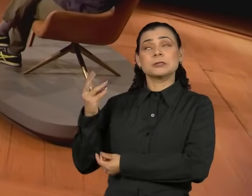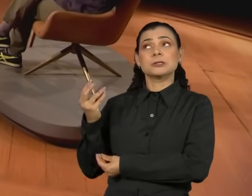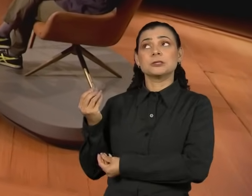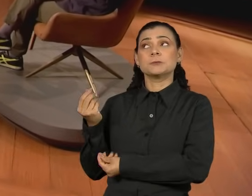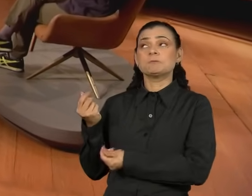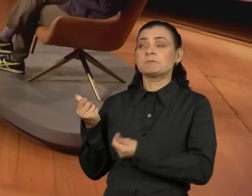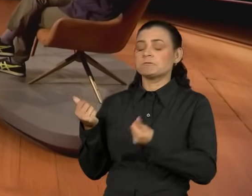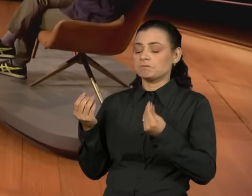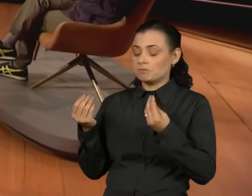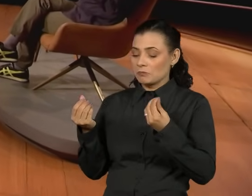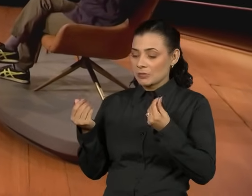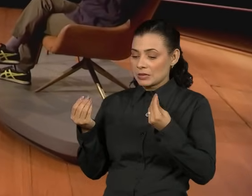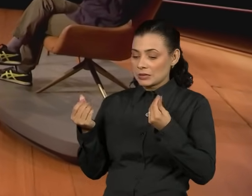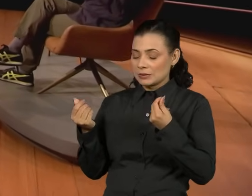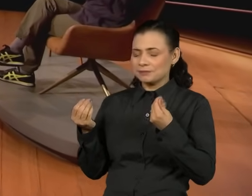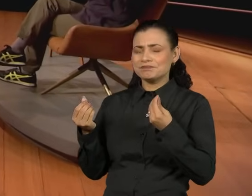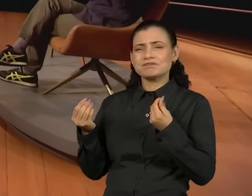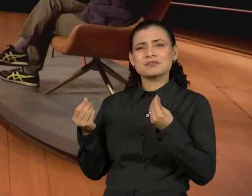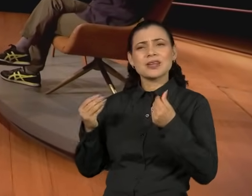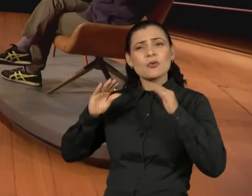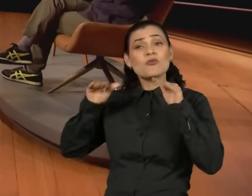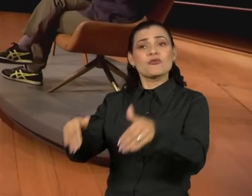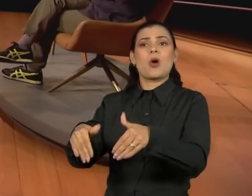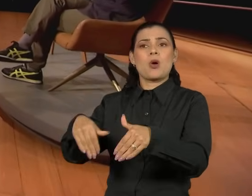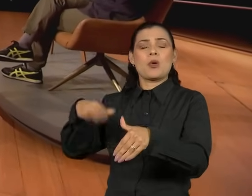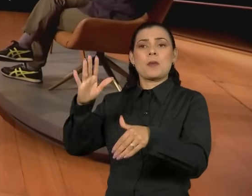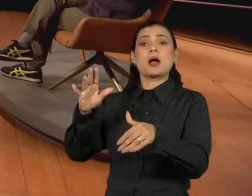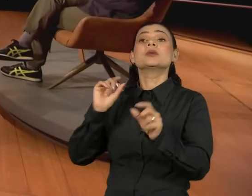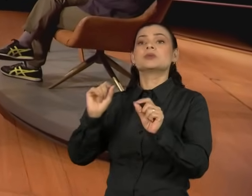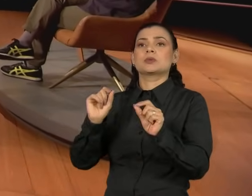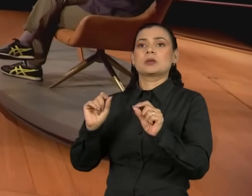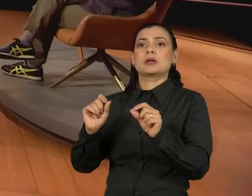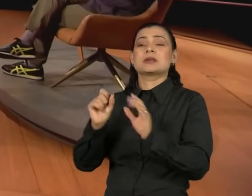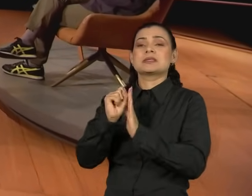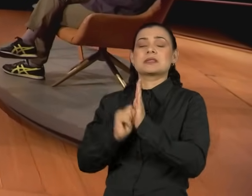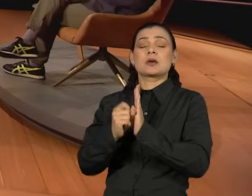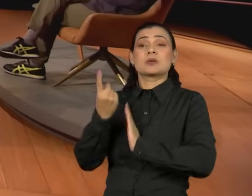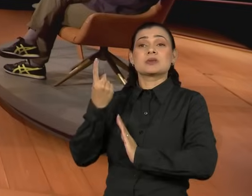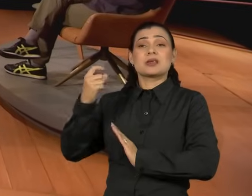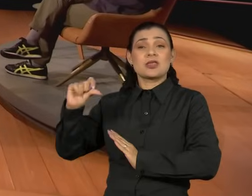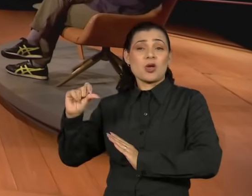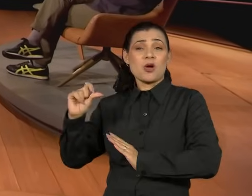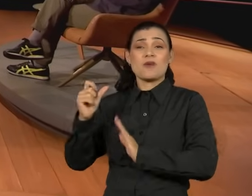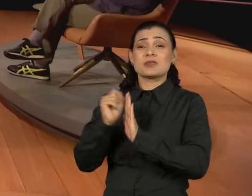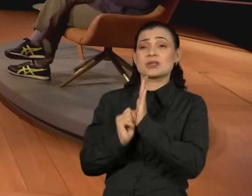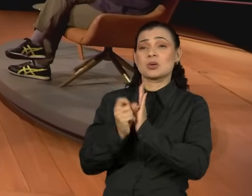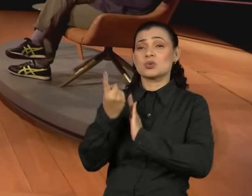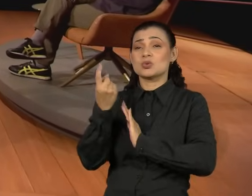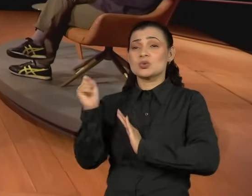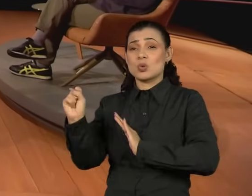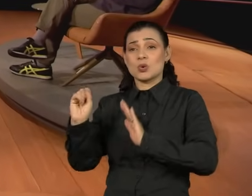vamos dizer, muito voltado para o repertório do século XIX, do século XVIII e tudo, e a